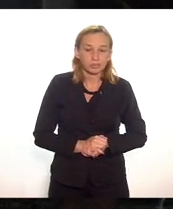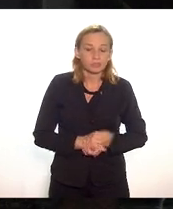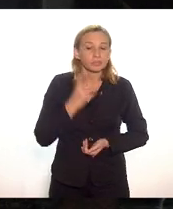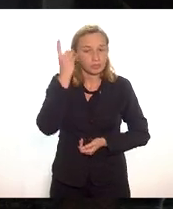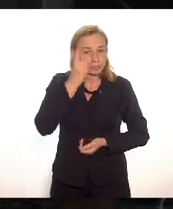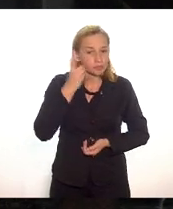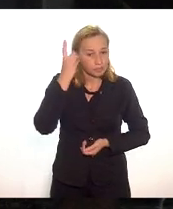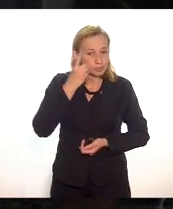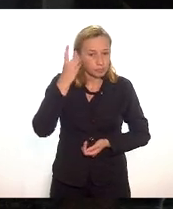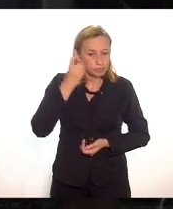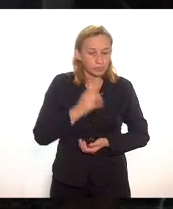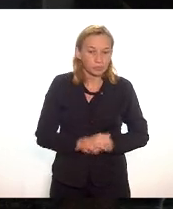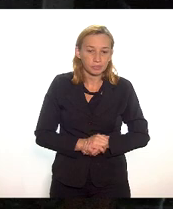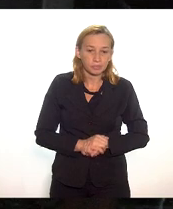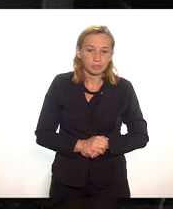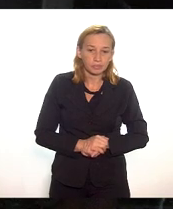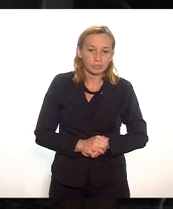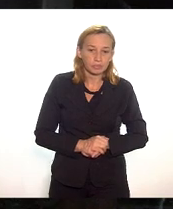Deputado